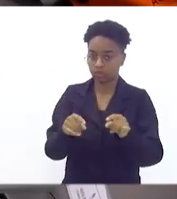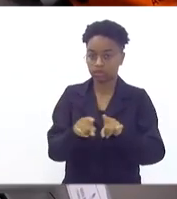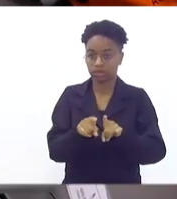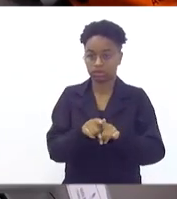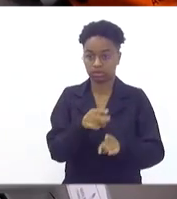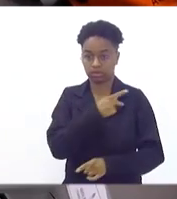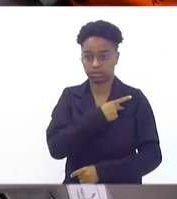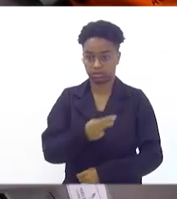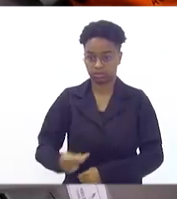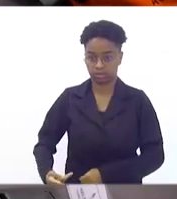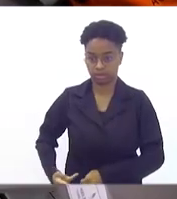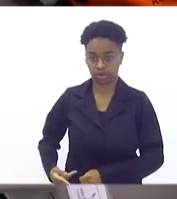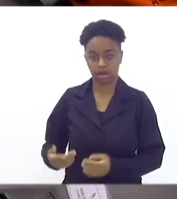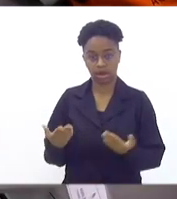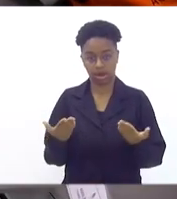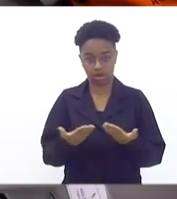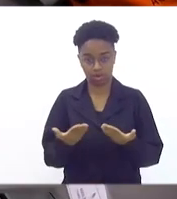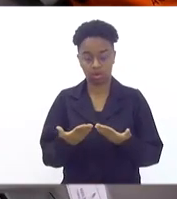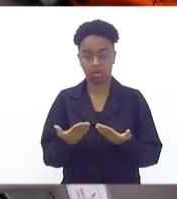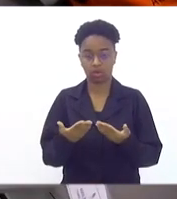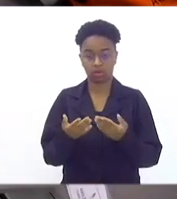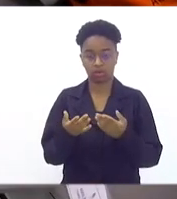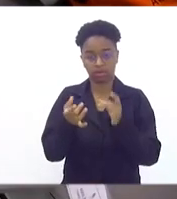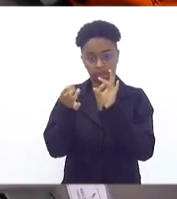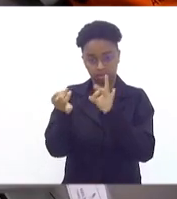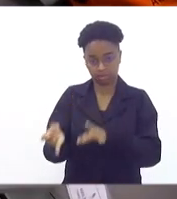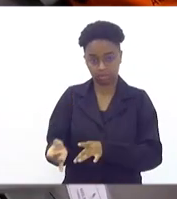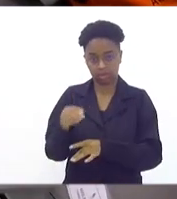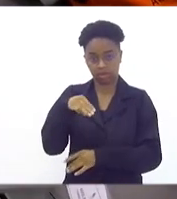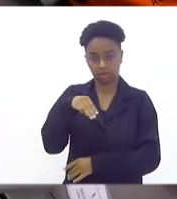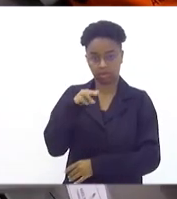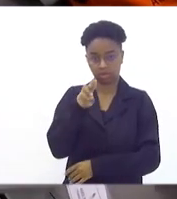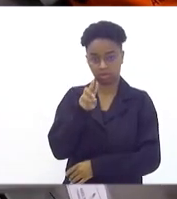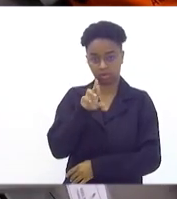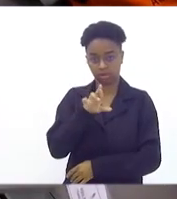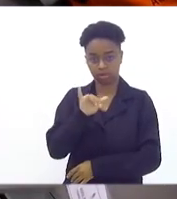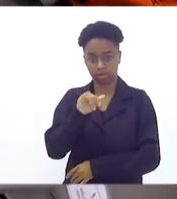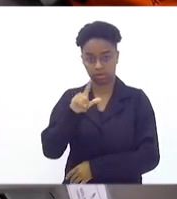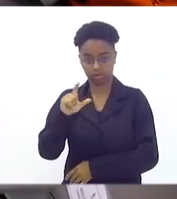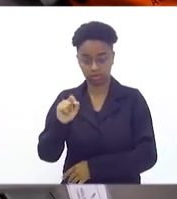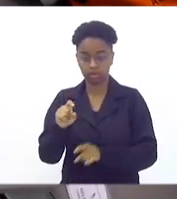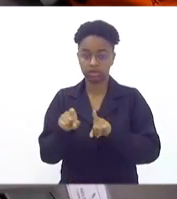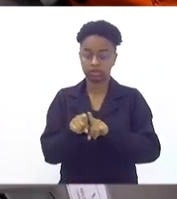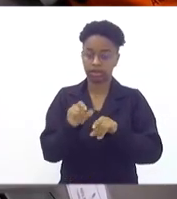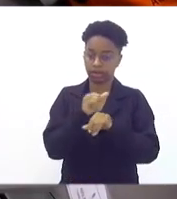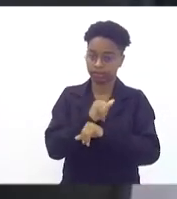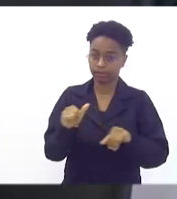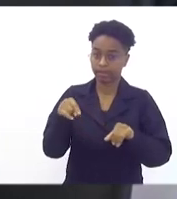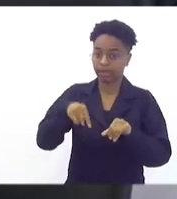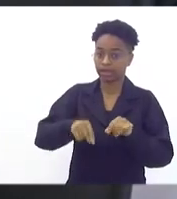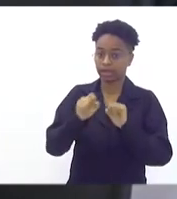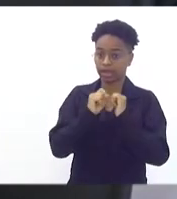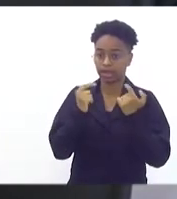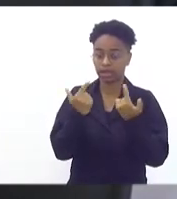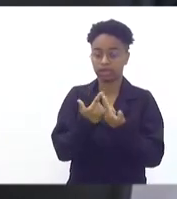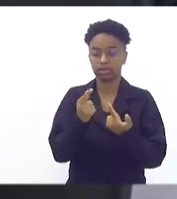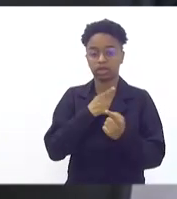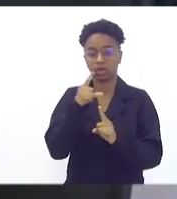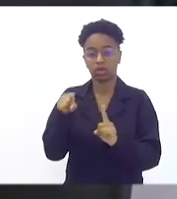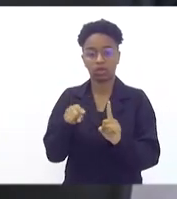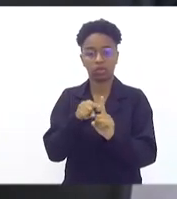agora que deixa o cargo o conselheiro Murilo eh dizer que há um intuito dessa casa de colaboração com agência